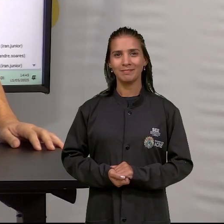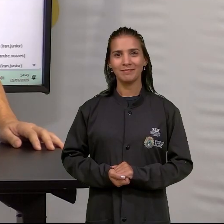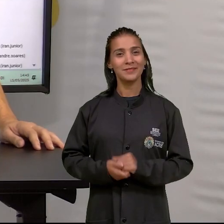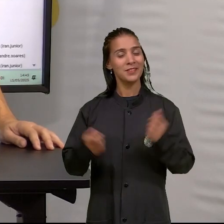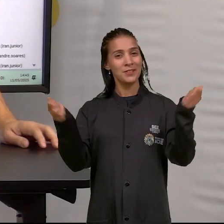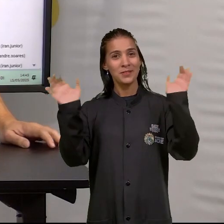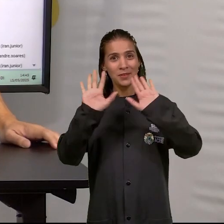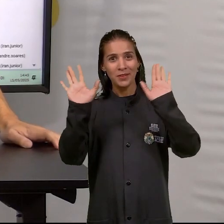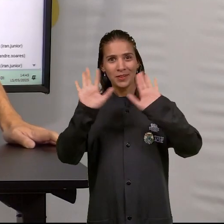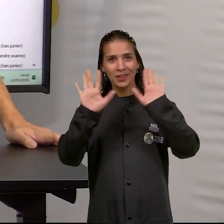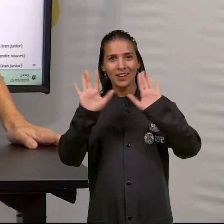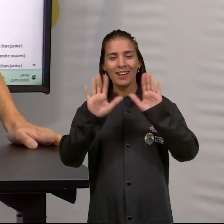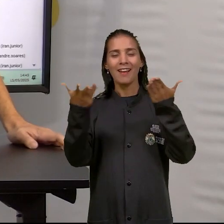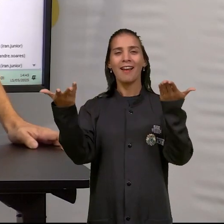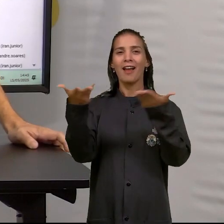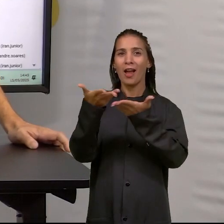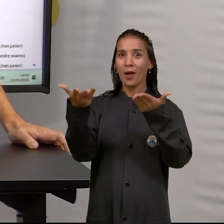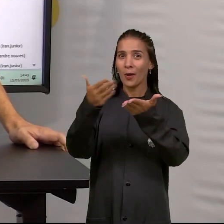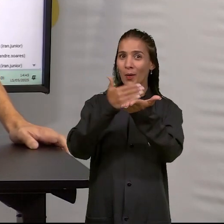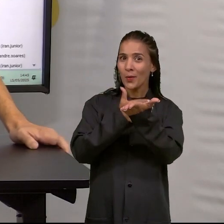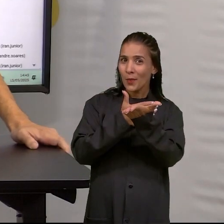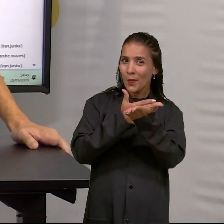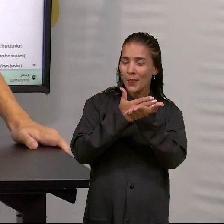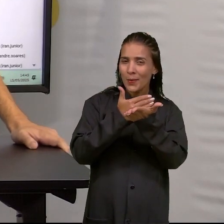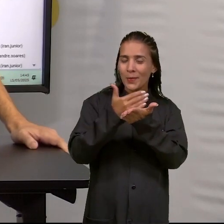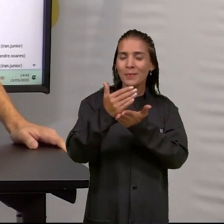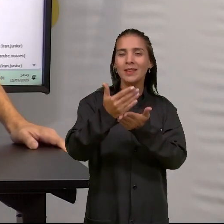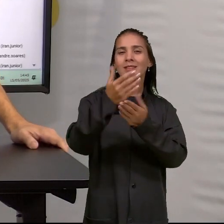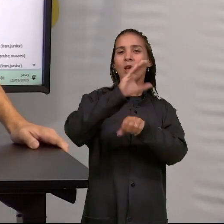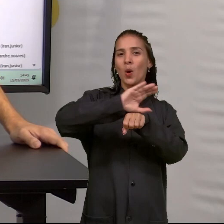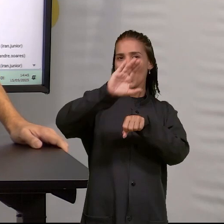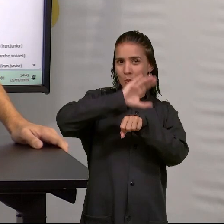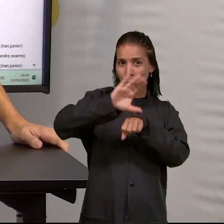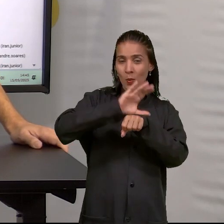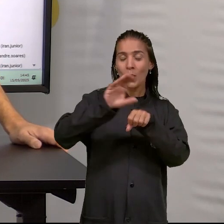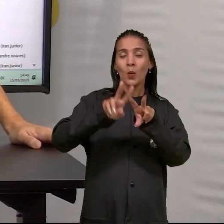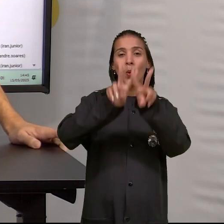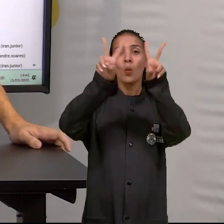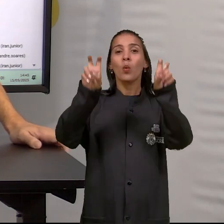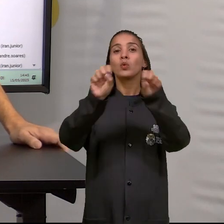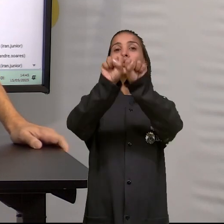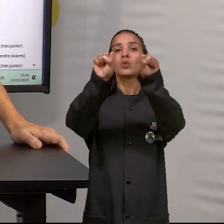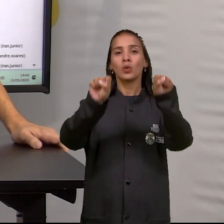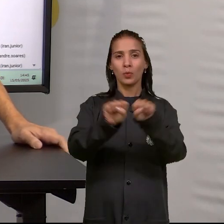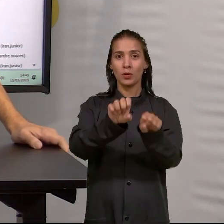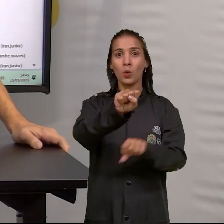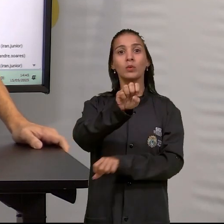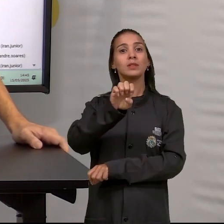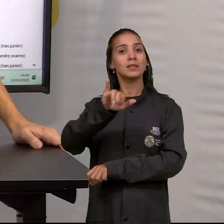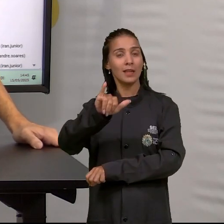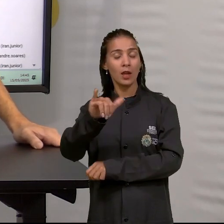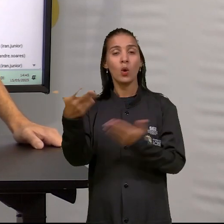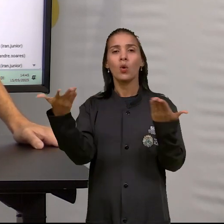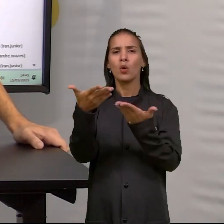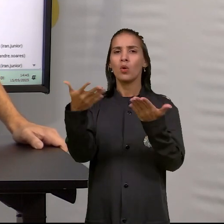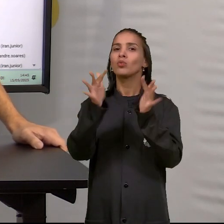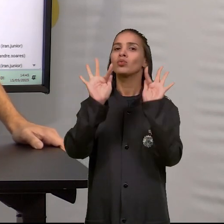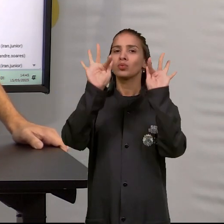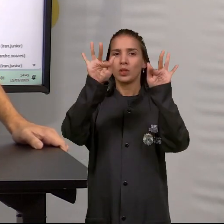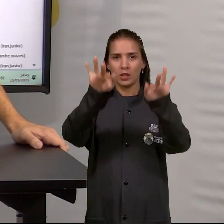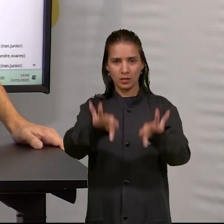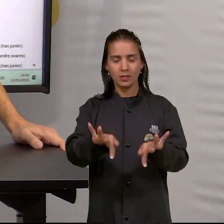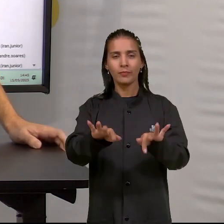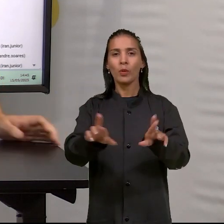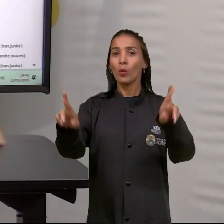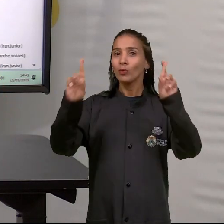Olá pessoal, estamos dando início agora ao nosso terceiro dia do nosso curso do SEI. Hoje a gente encerra o nosso curso. Espero que